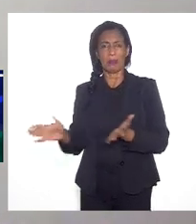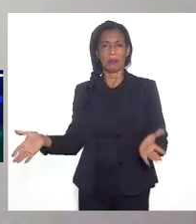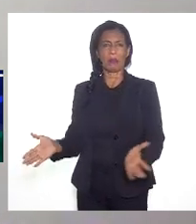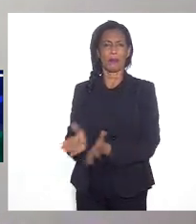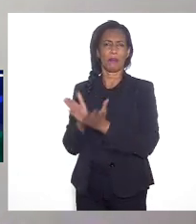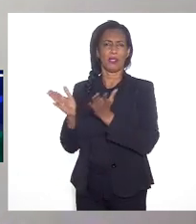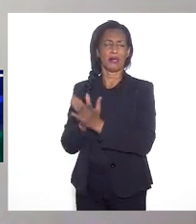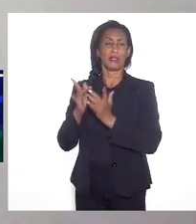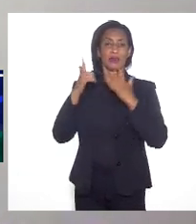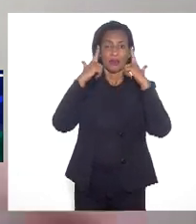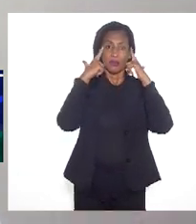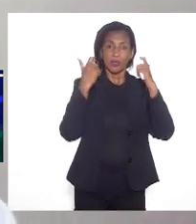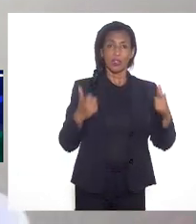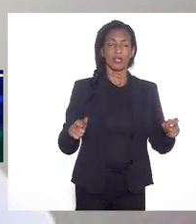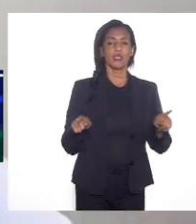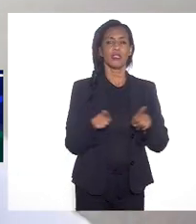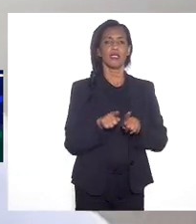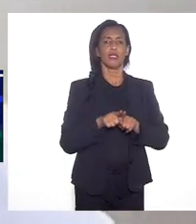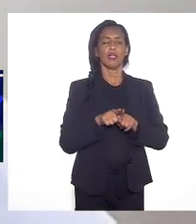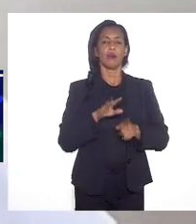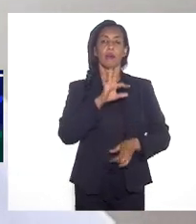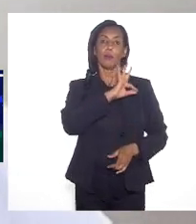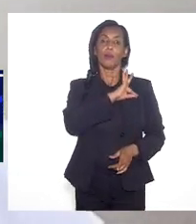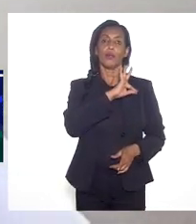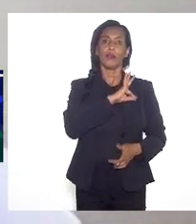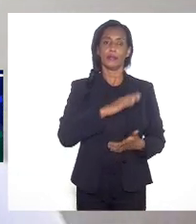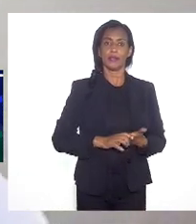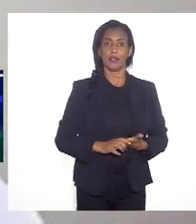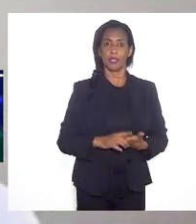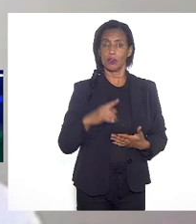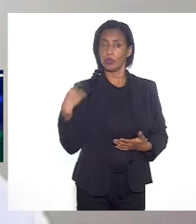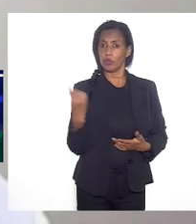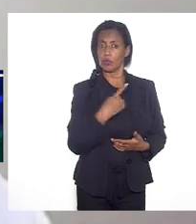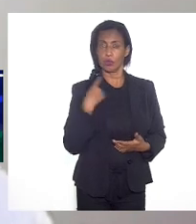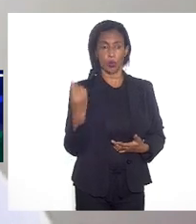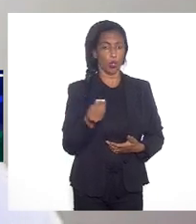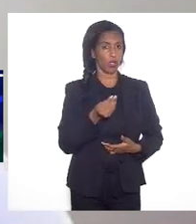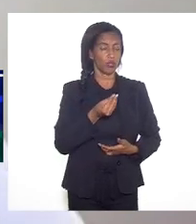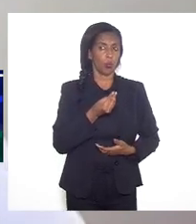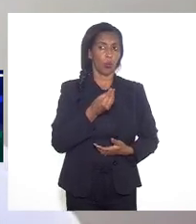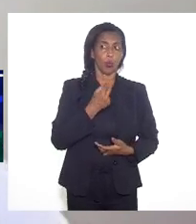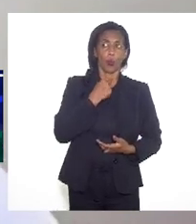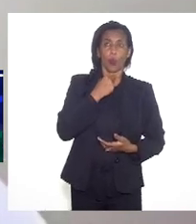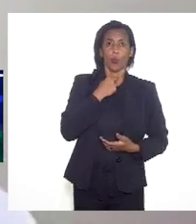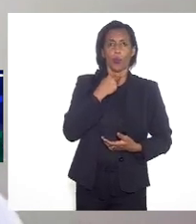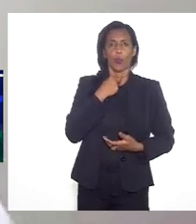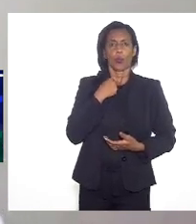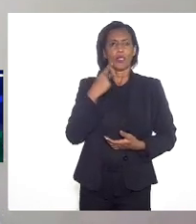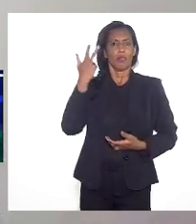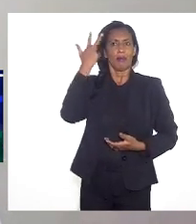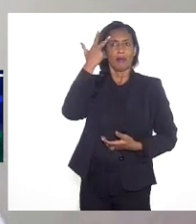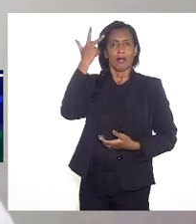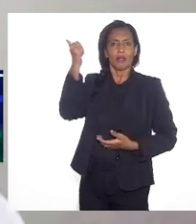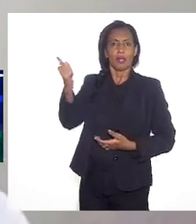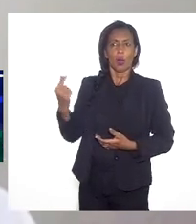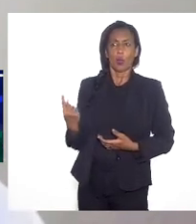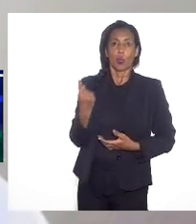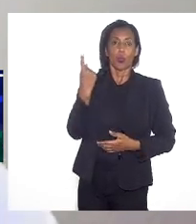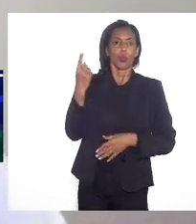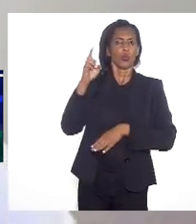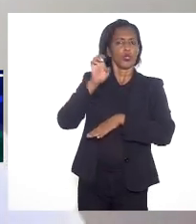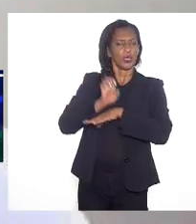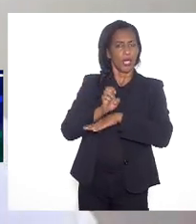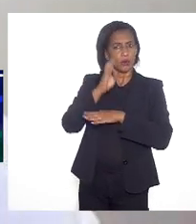que se dá, sim, também pela atuação policial. Nós não podemos naturalizar que a gente viva no único estado do